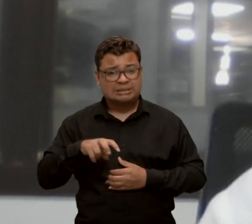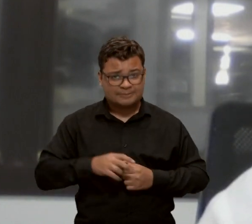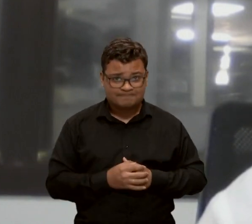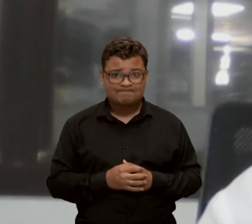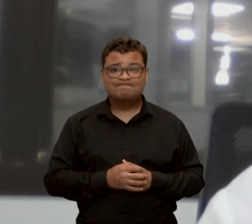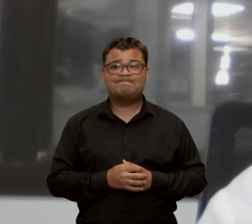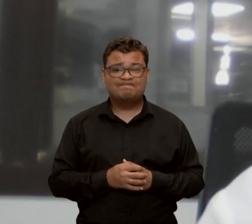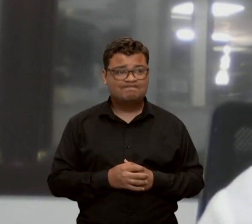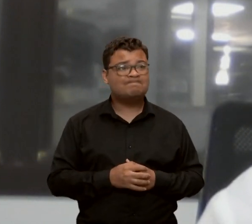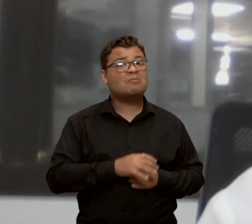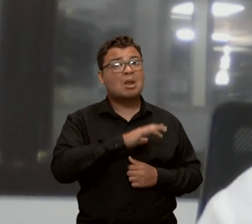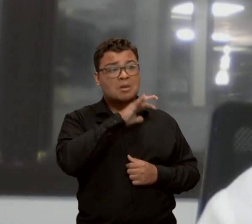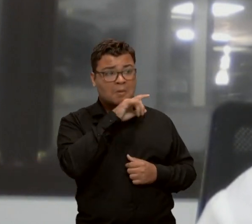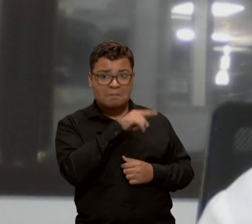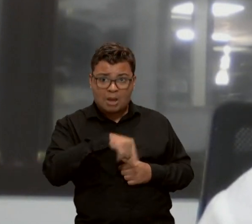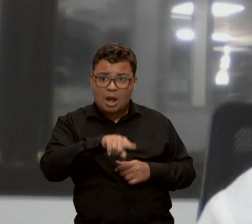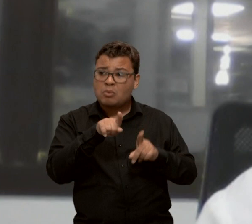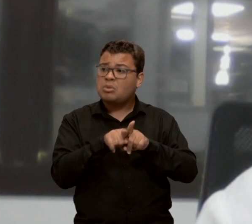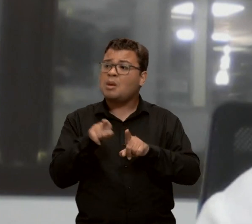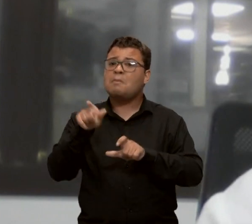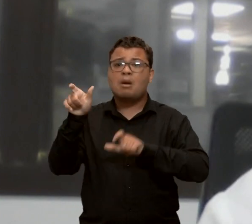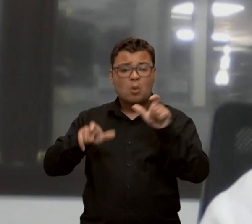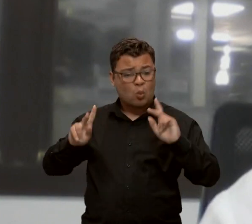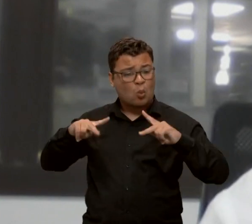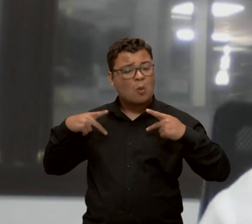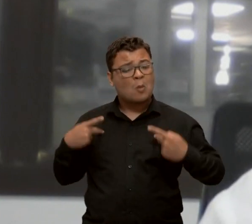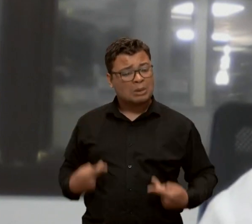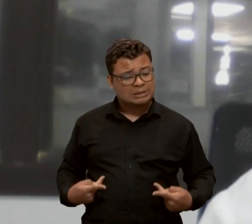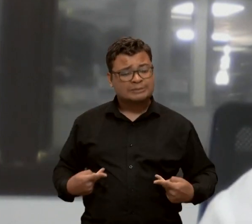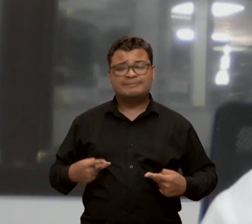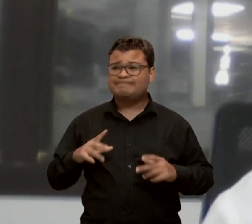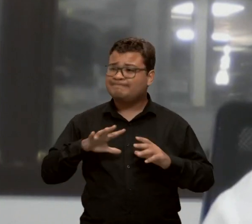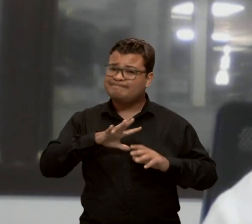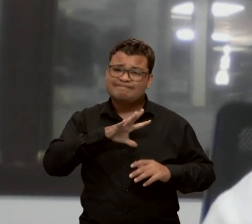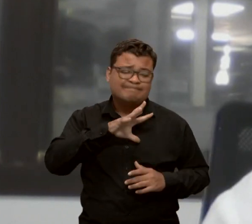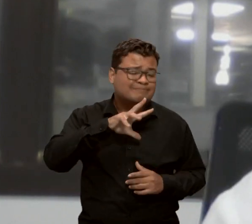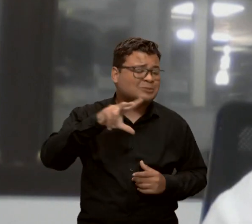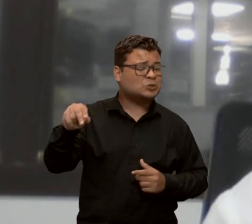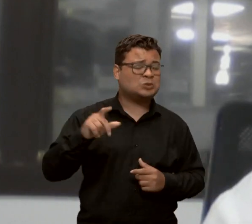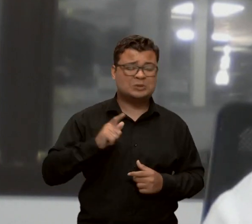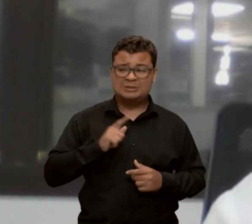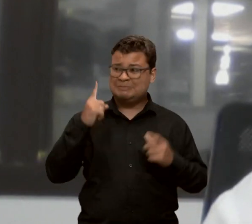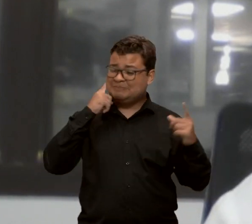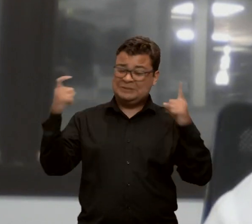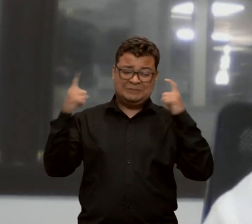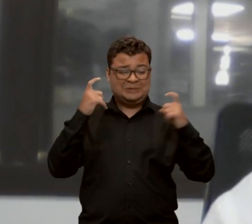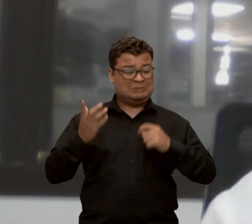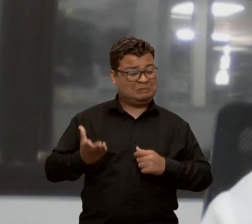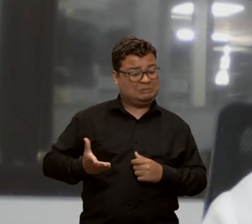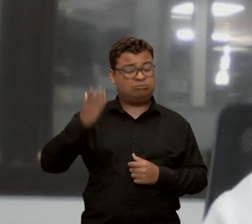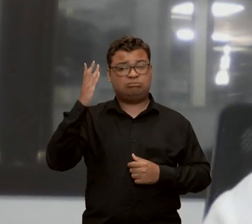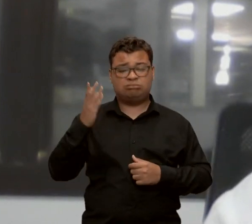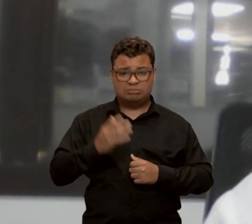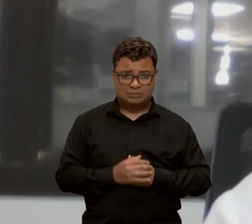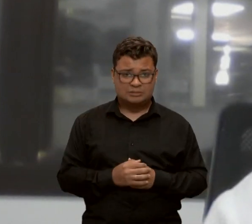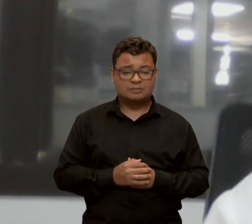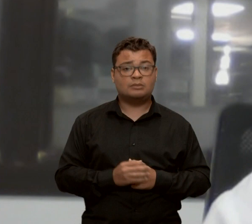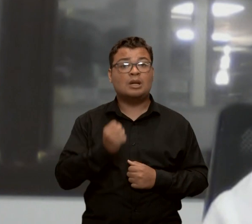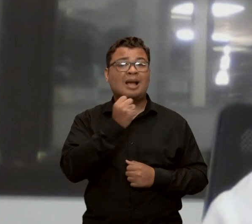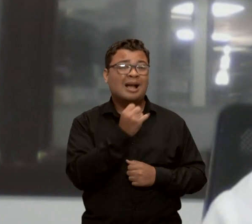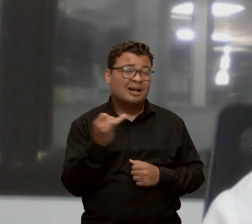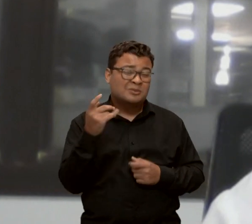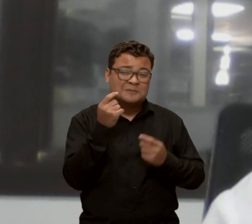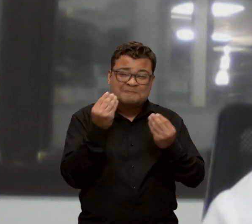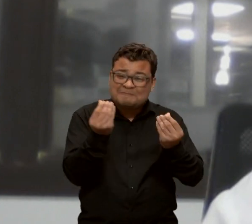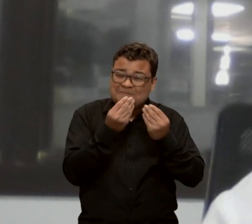Então, não só as pessoas mais sensíveis, todos estão expostos ao ruído excessivo. Os mais sensíveis precisam ser